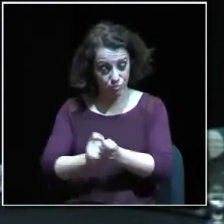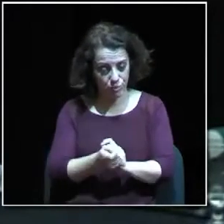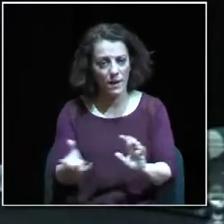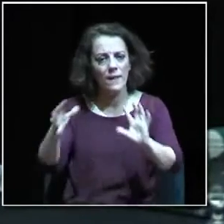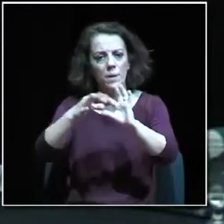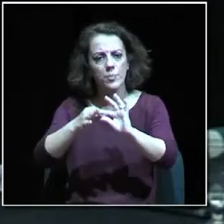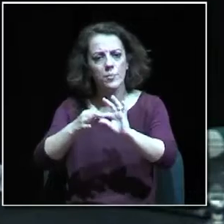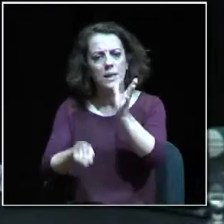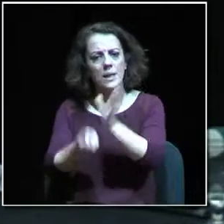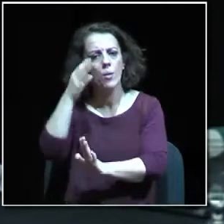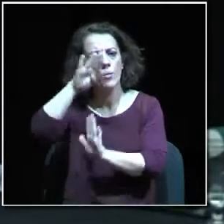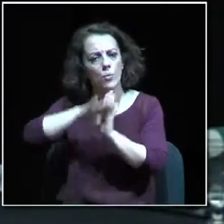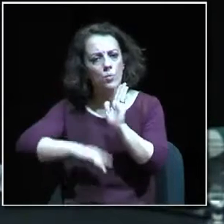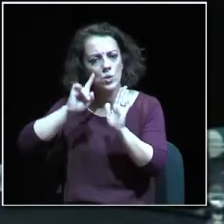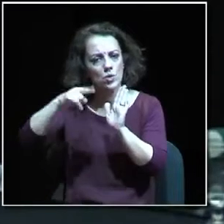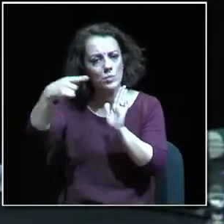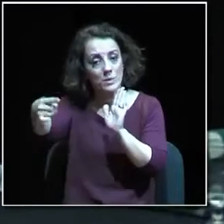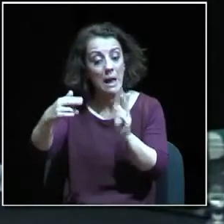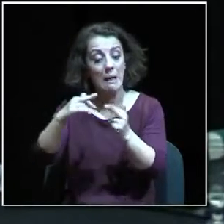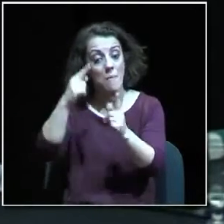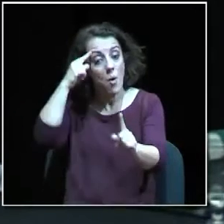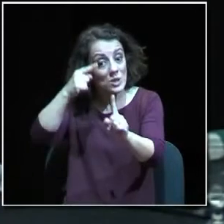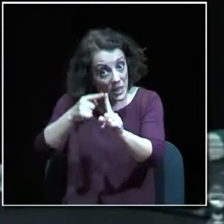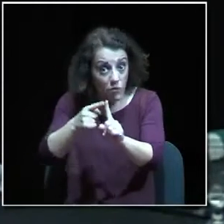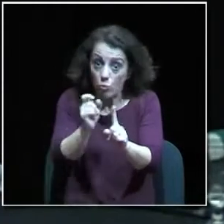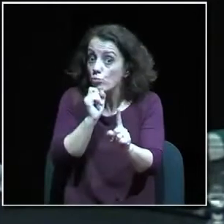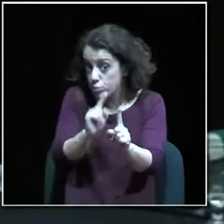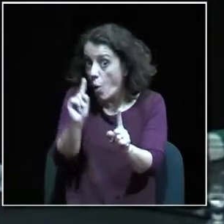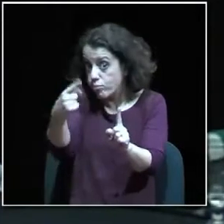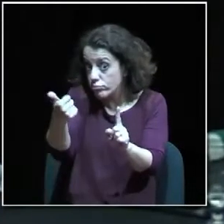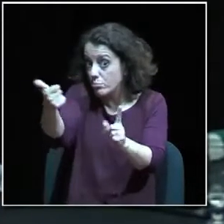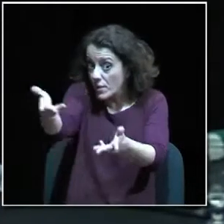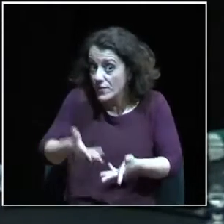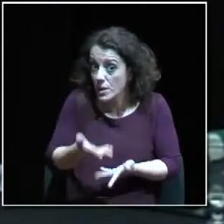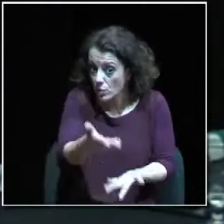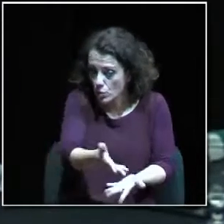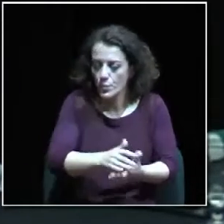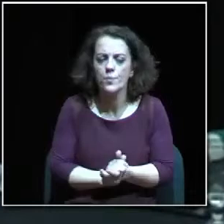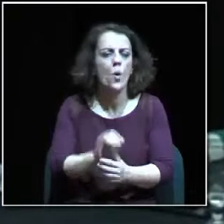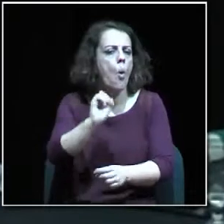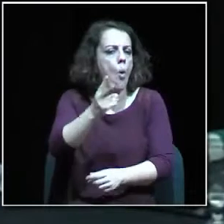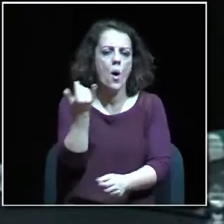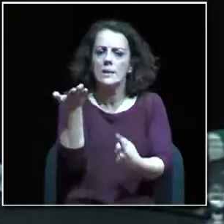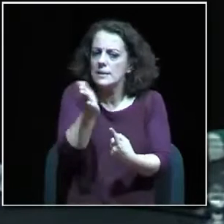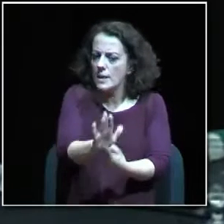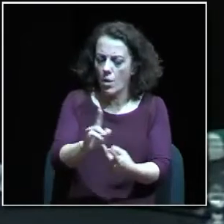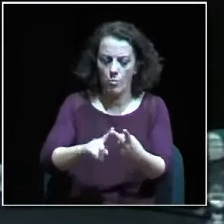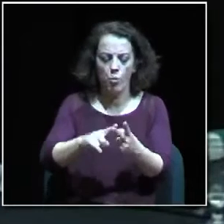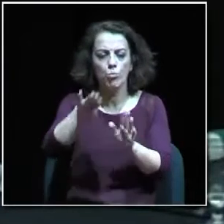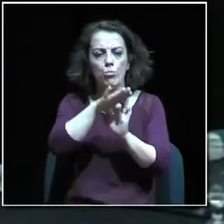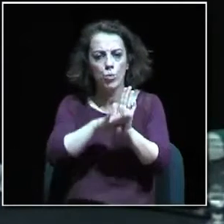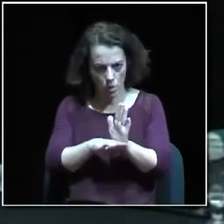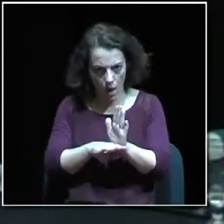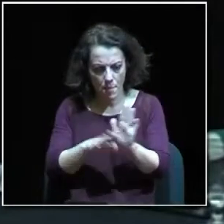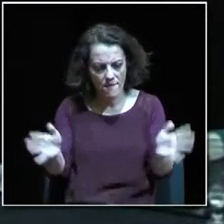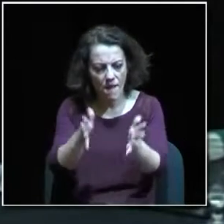aliada à criação de um programa municipal específico para esse fim, seriam bem-vindas. Outro exemplo é a criação de programas de incentivos à criação